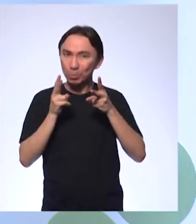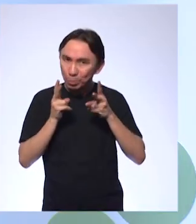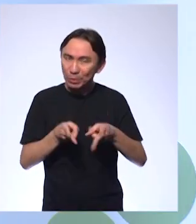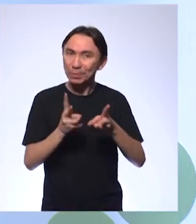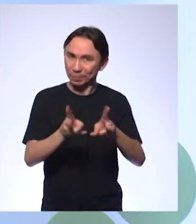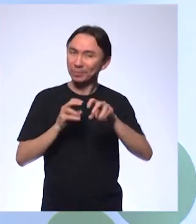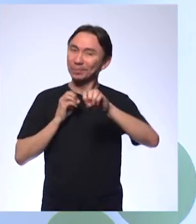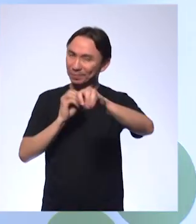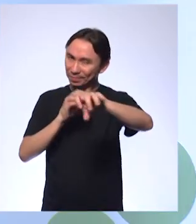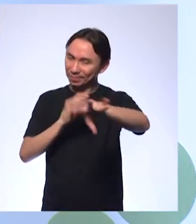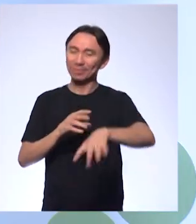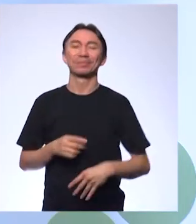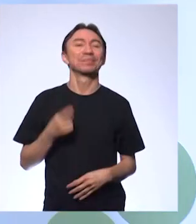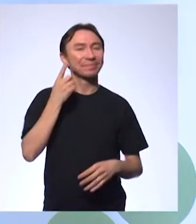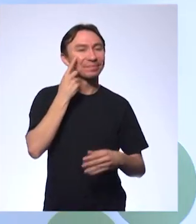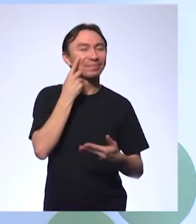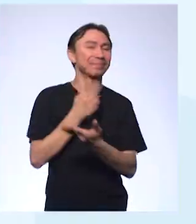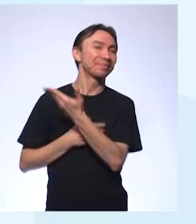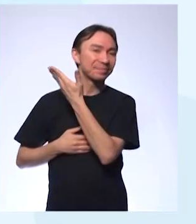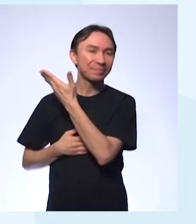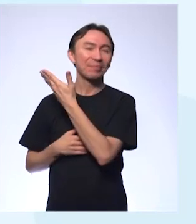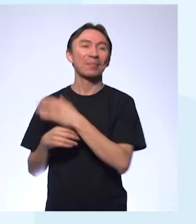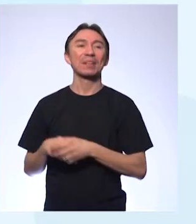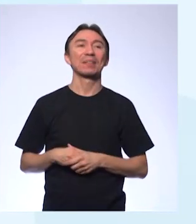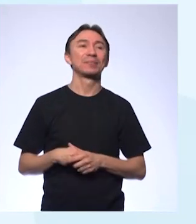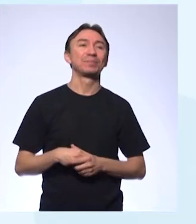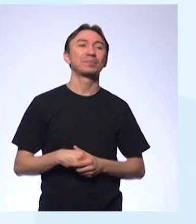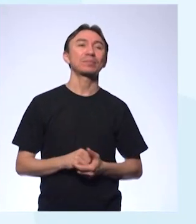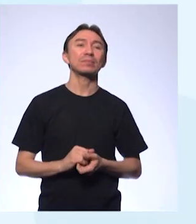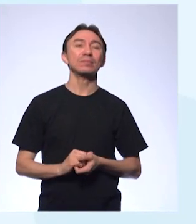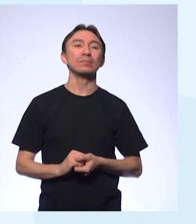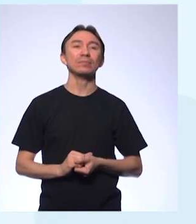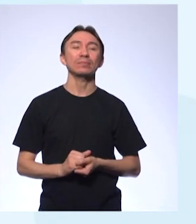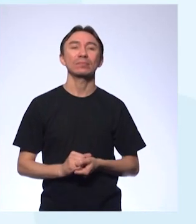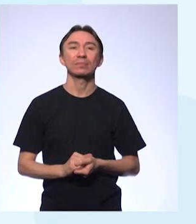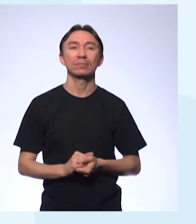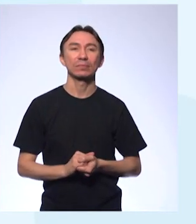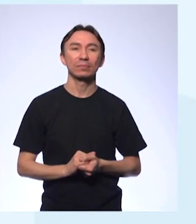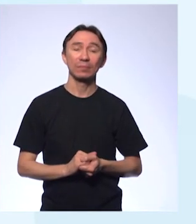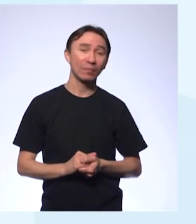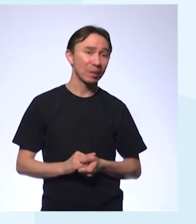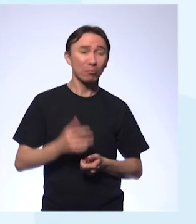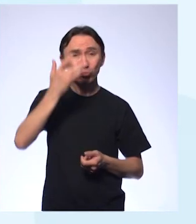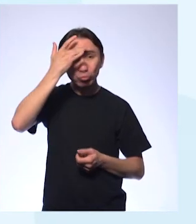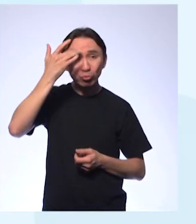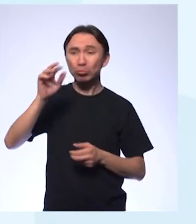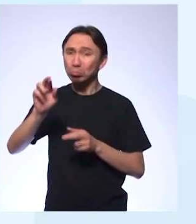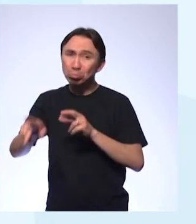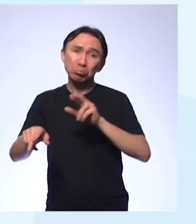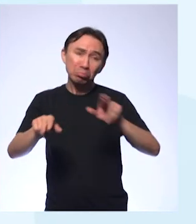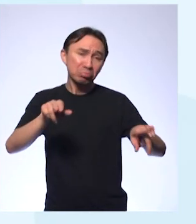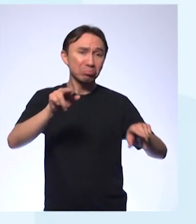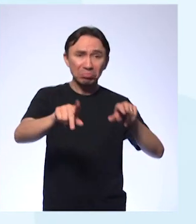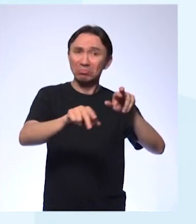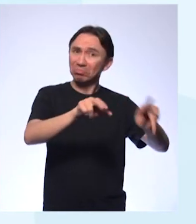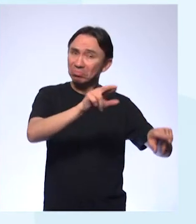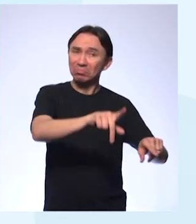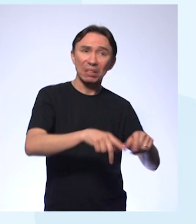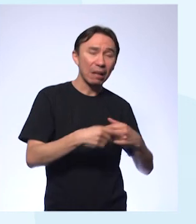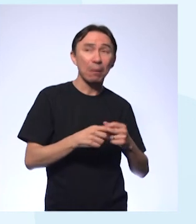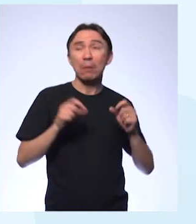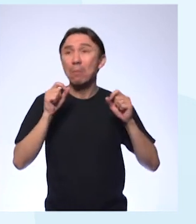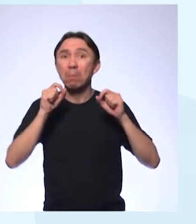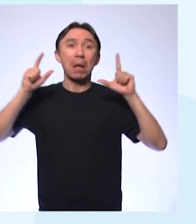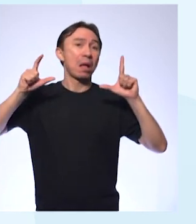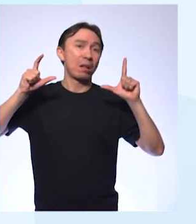aqui na tela, por favor, diz lá. Cada um tem o seu tempo de despertar. Ninguém precisa saber, com